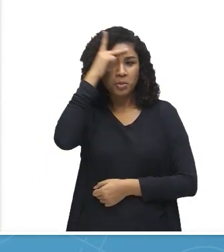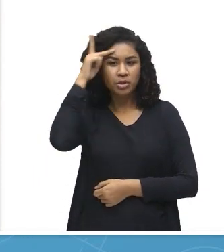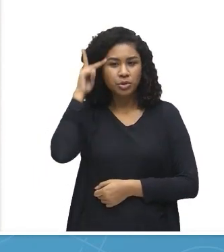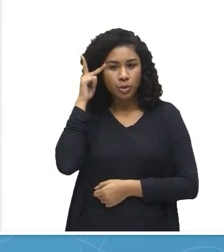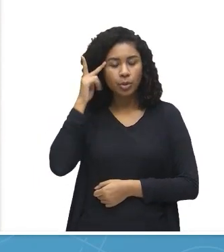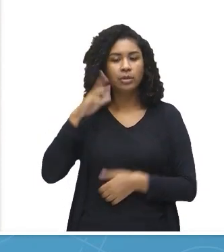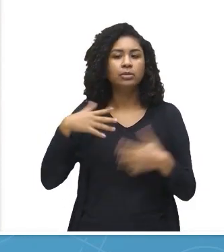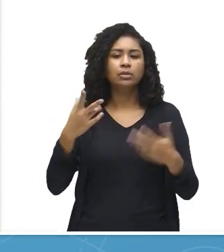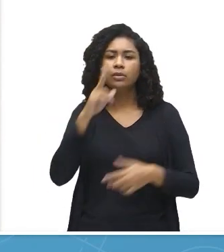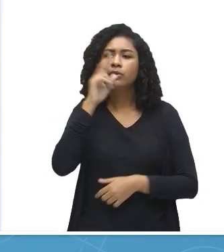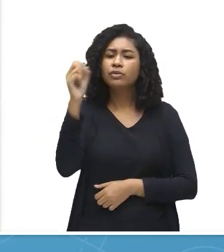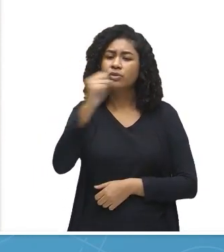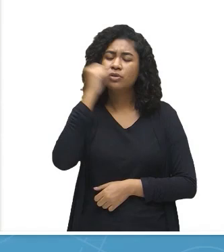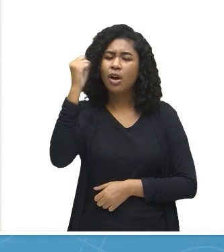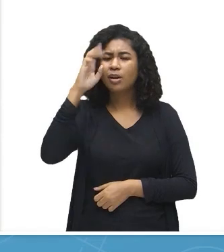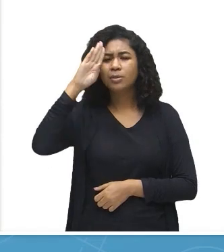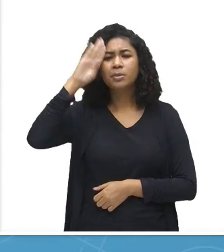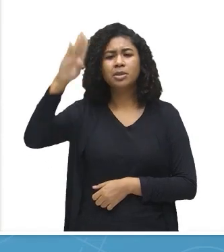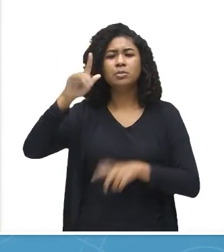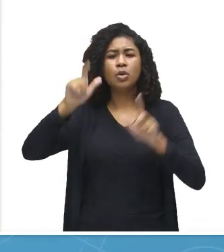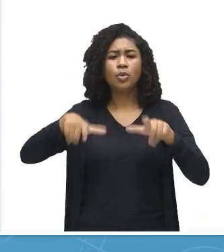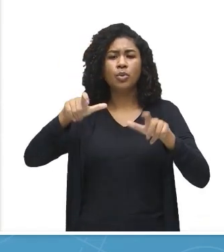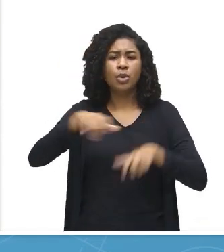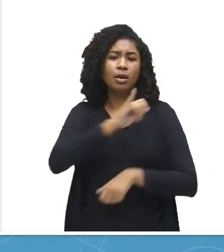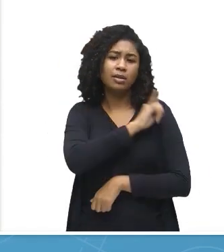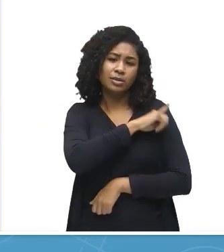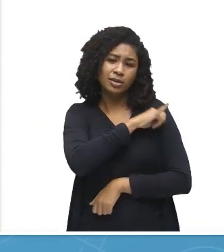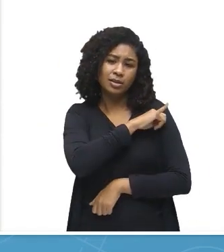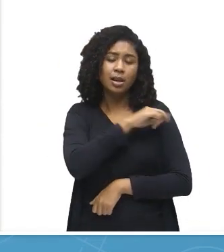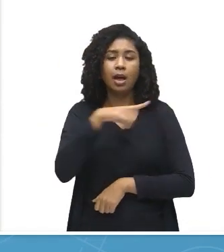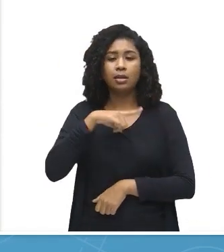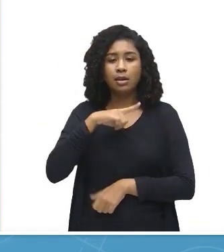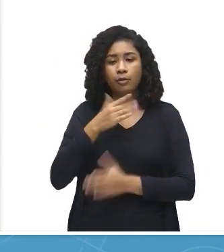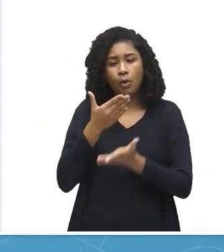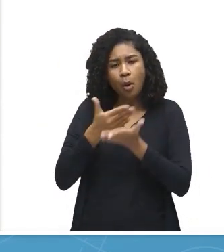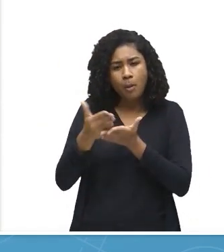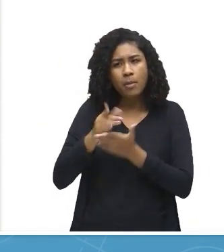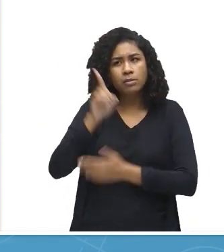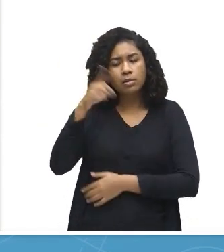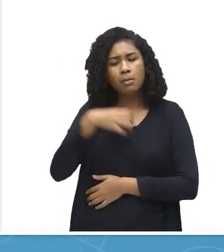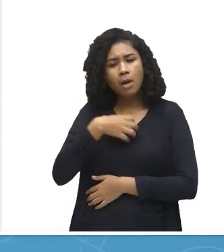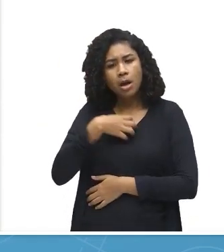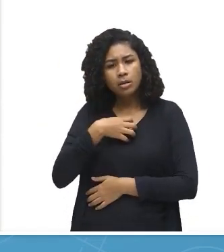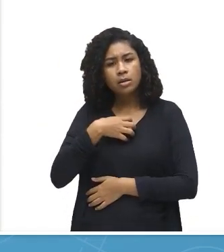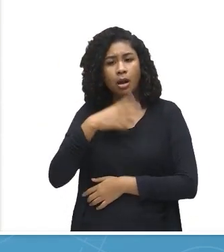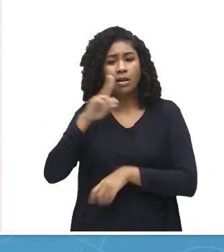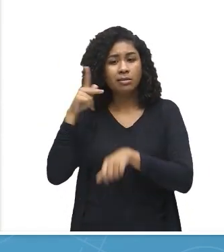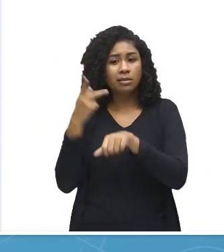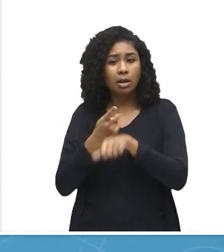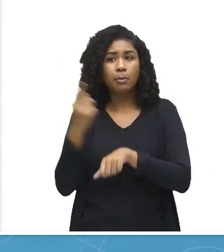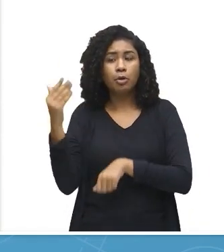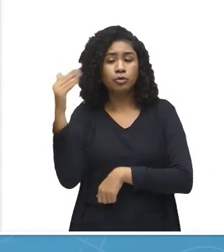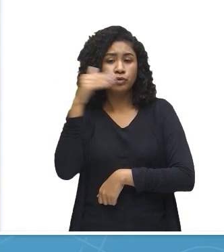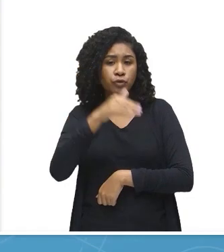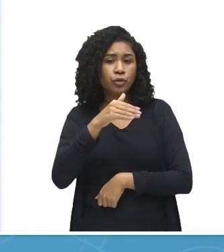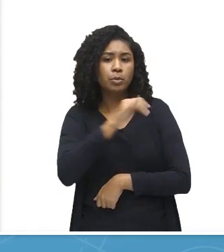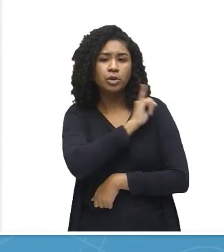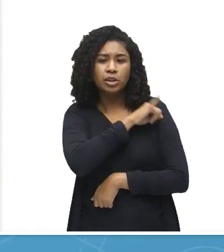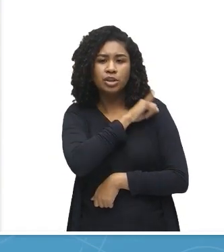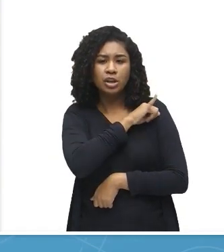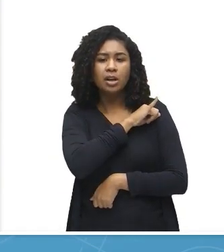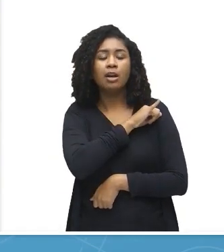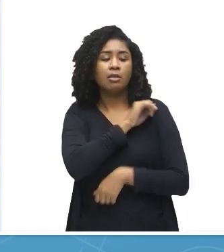Janeiro. Ele teve uma parte na Bahia e ele se fortaleceu no Rio de Janeiro, onde ele começou a se espalhar pelo